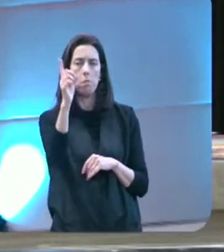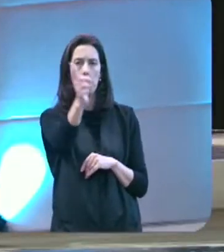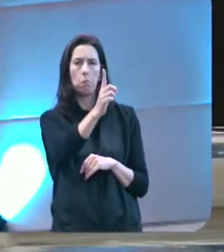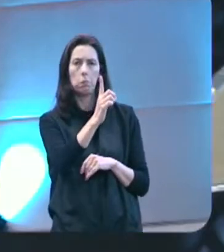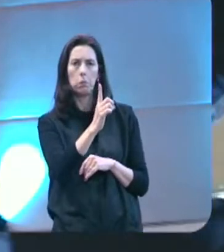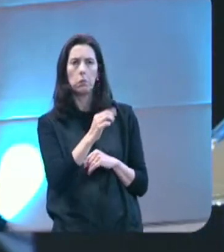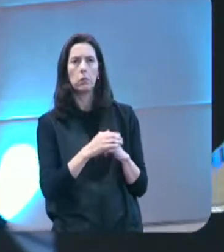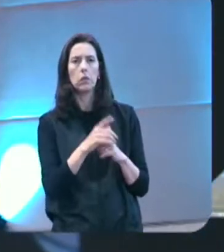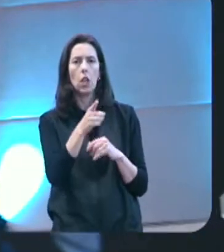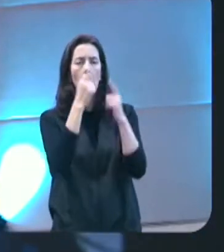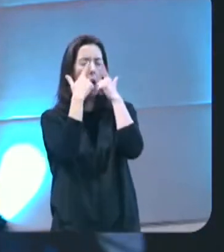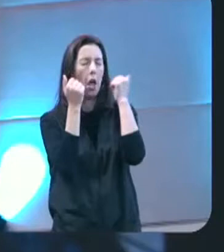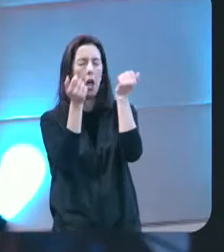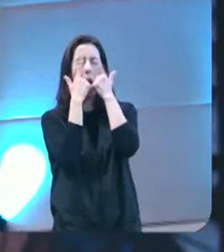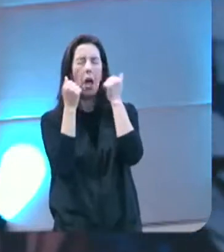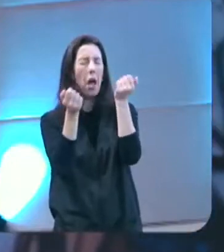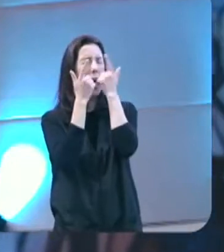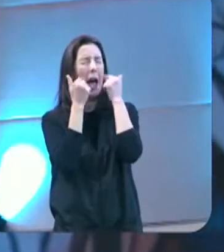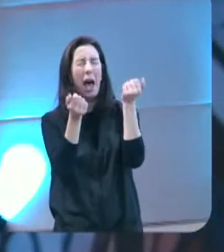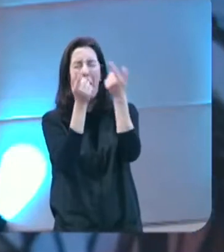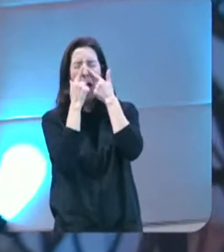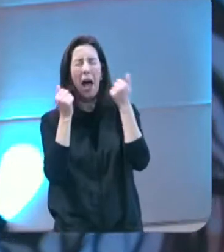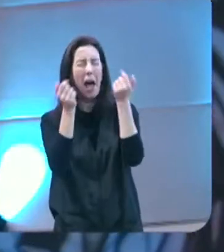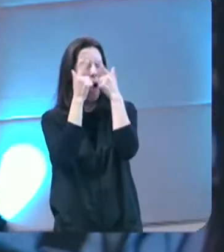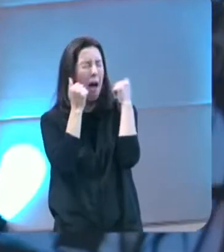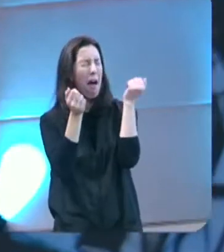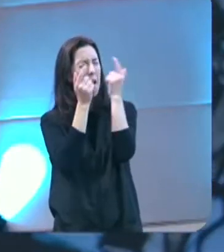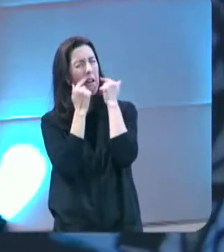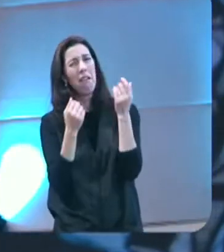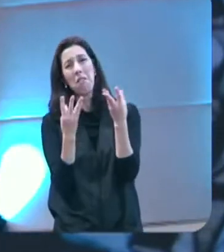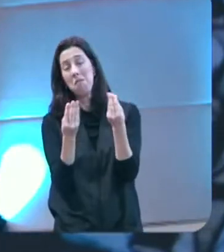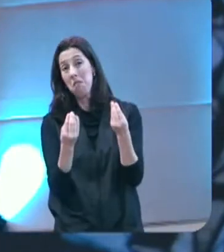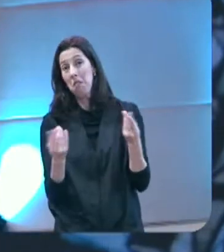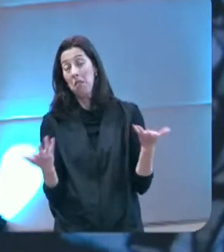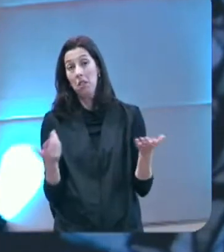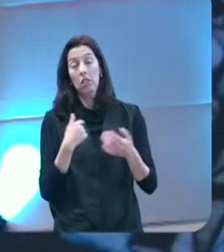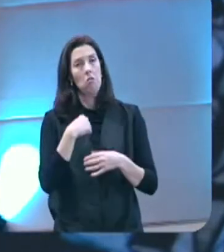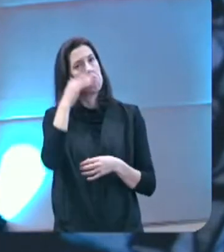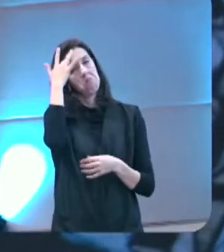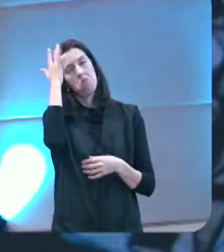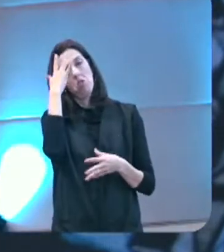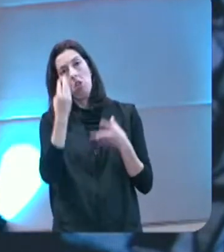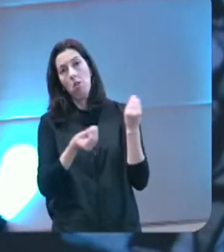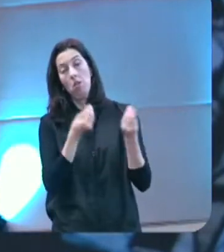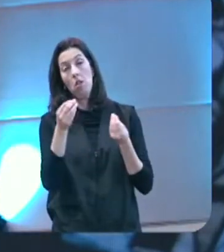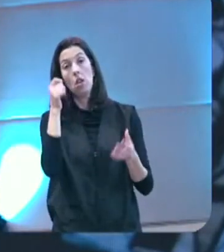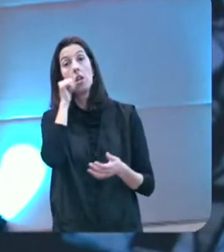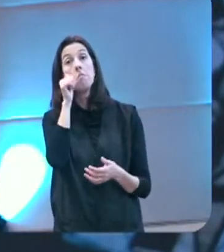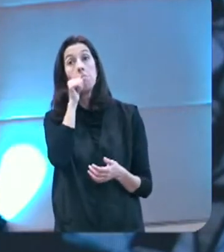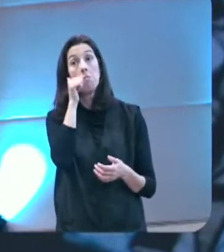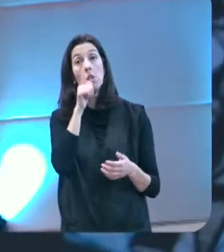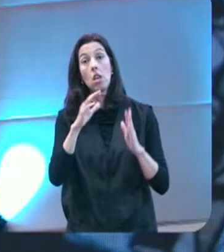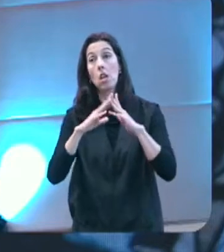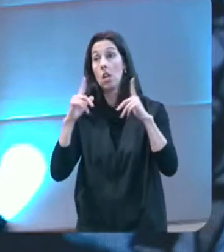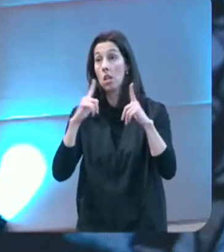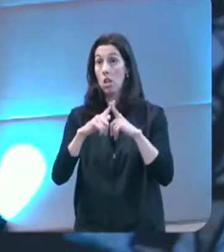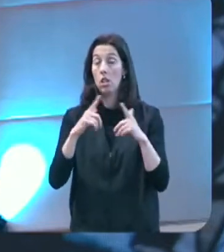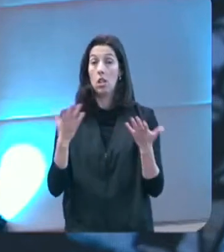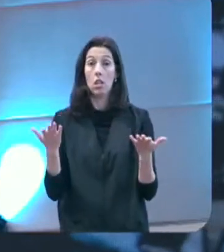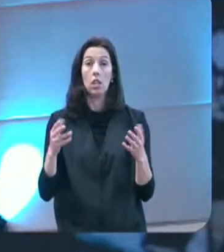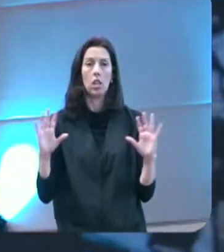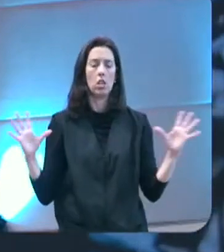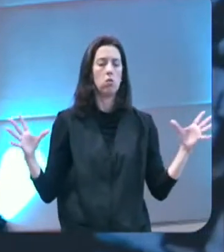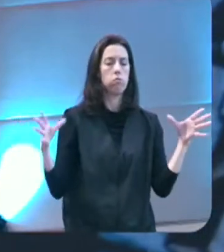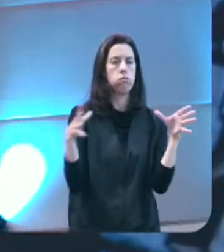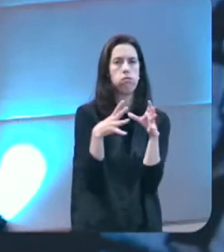senhora a chorar compulsivamente. Eu não sabia exatamente, as mulheres da igreja